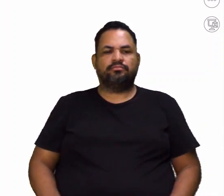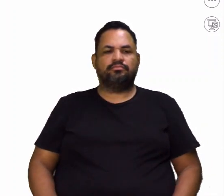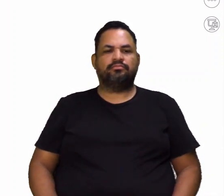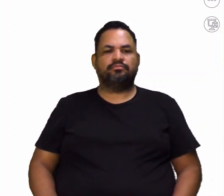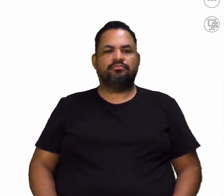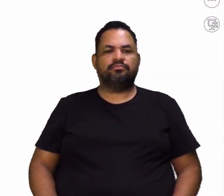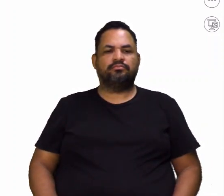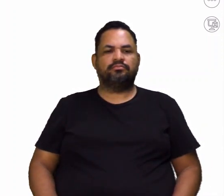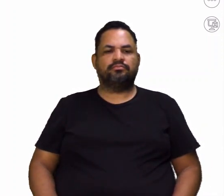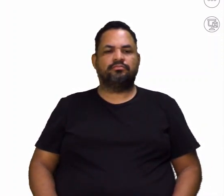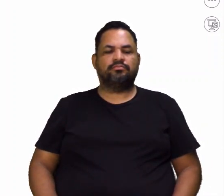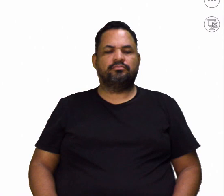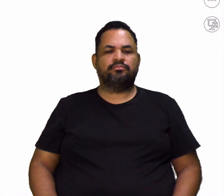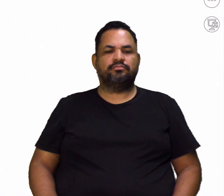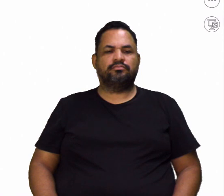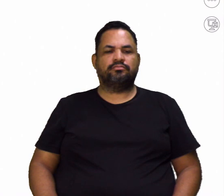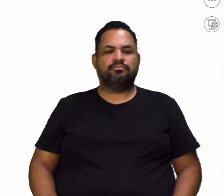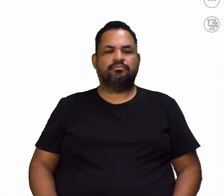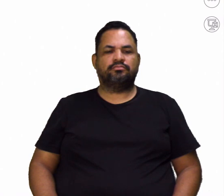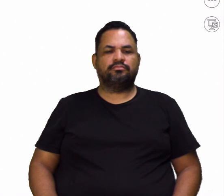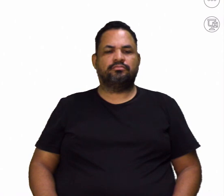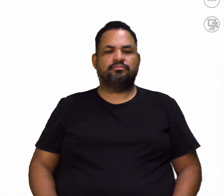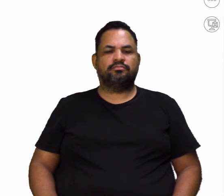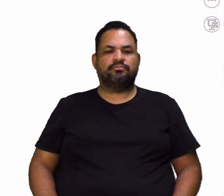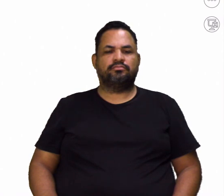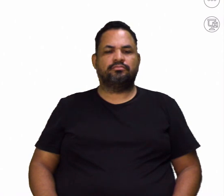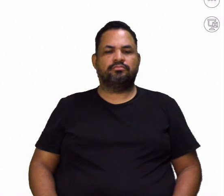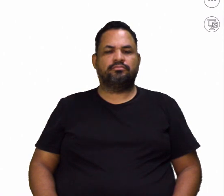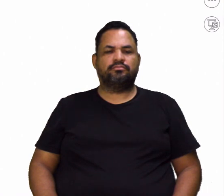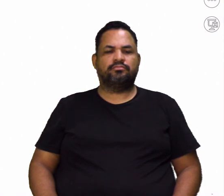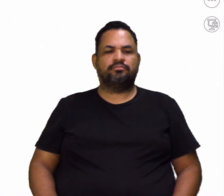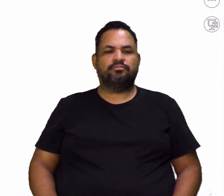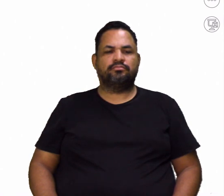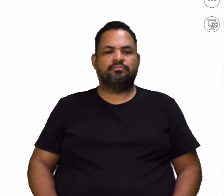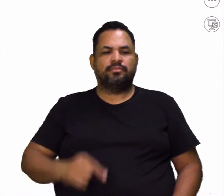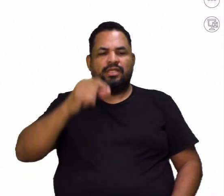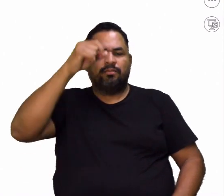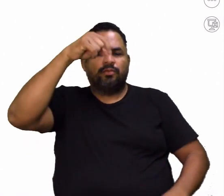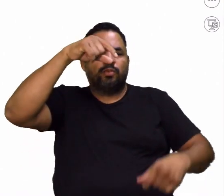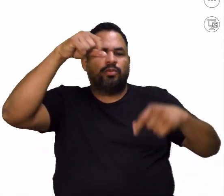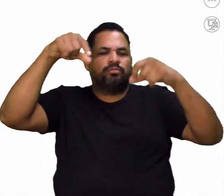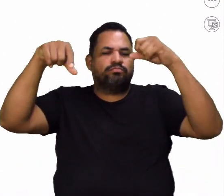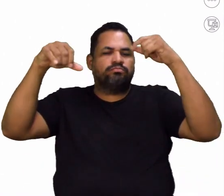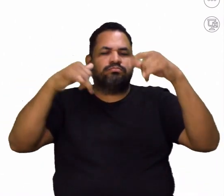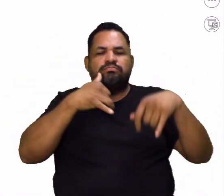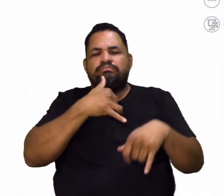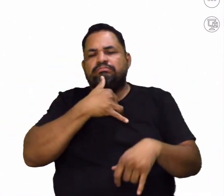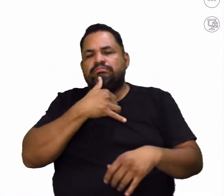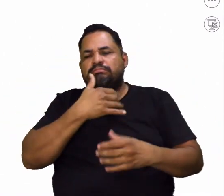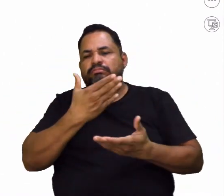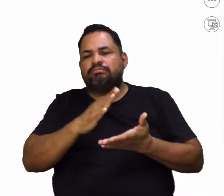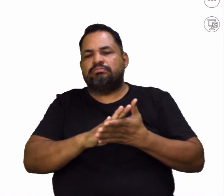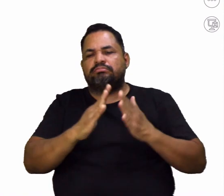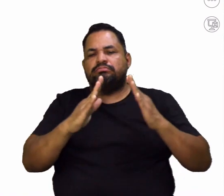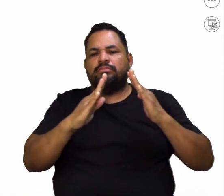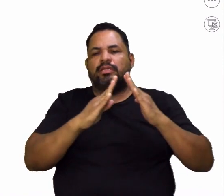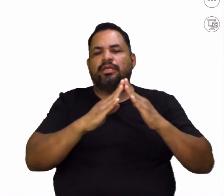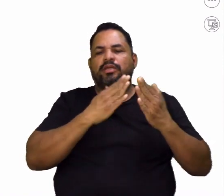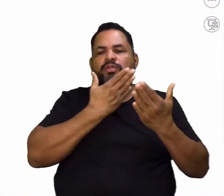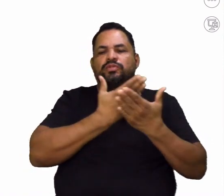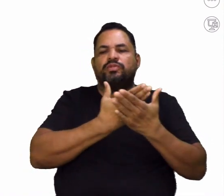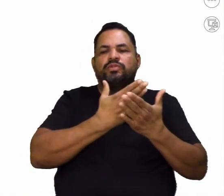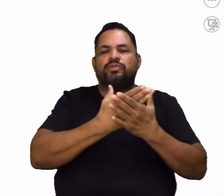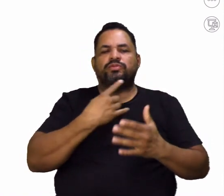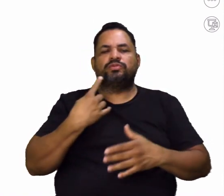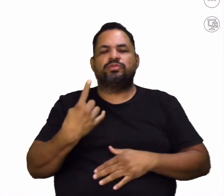trecho você vai fazer a releitura e acompanhe comigo A neblina de melancolia Baixada sobre o colégio da